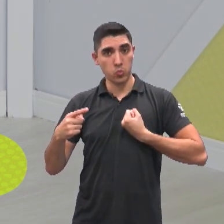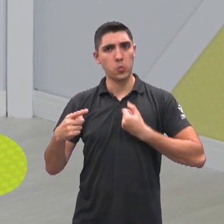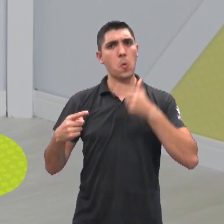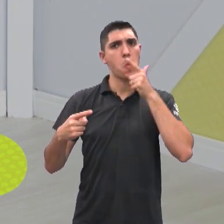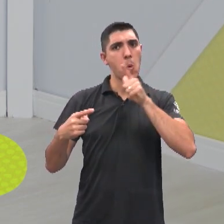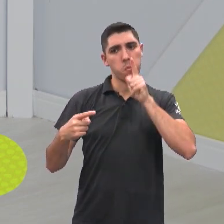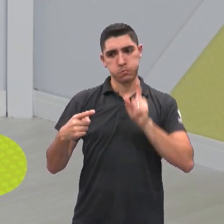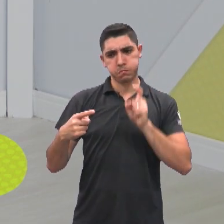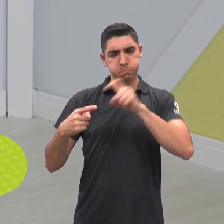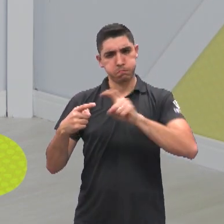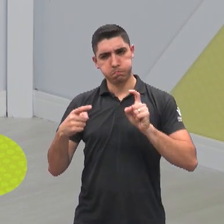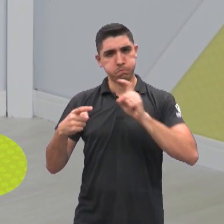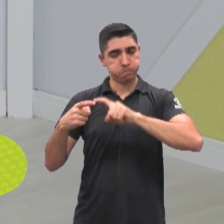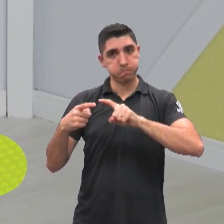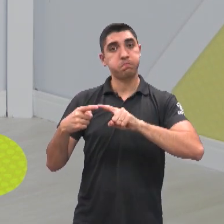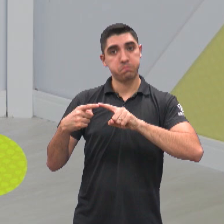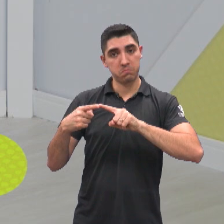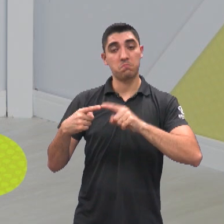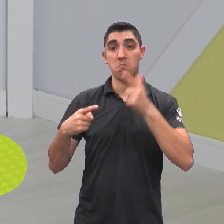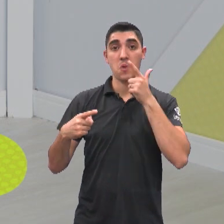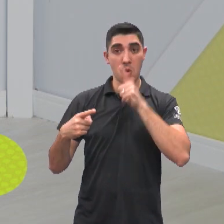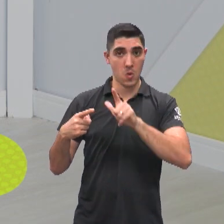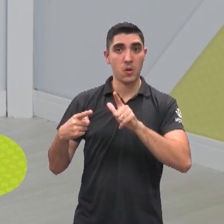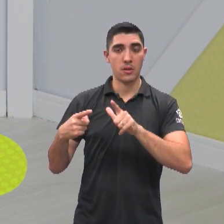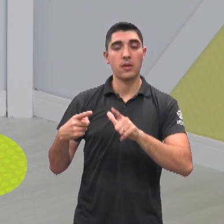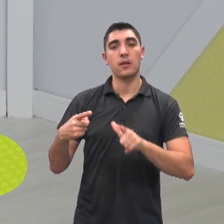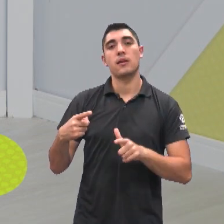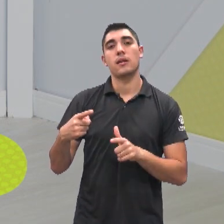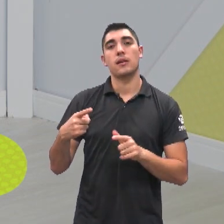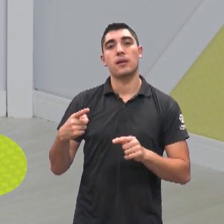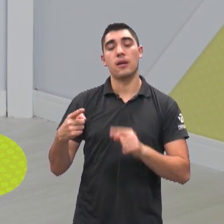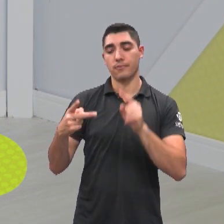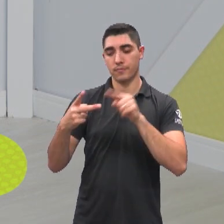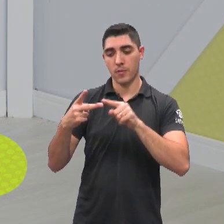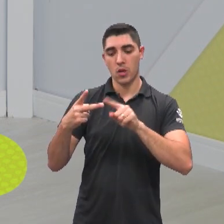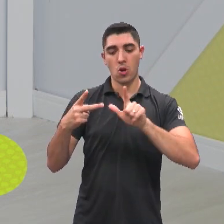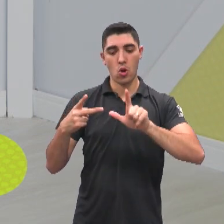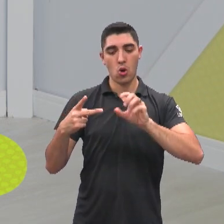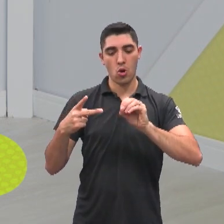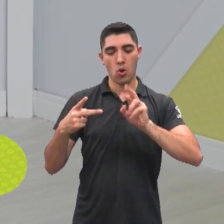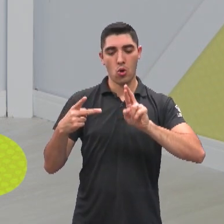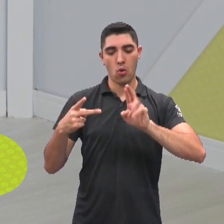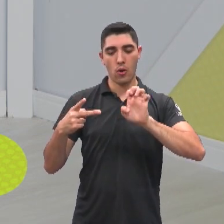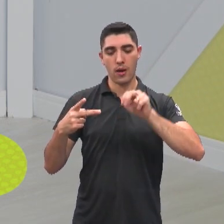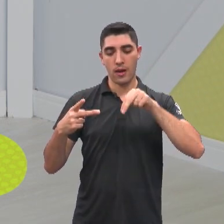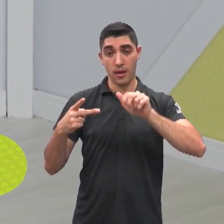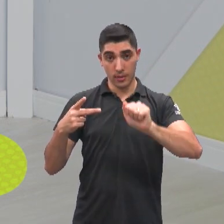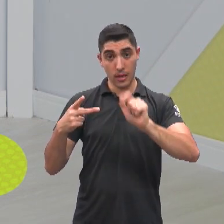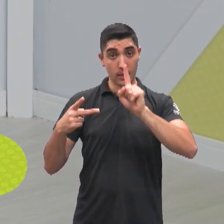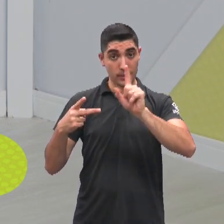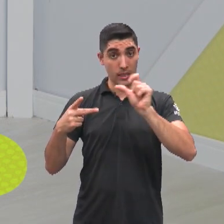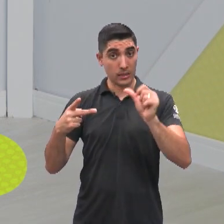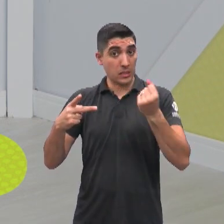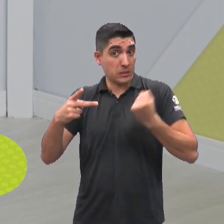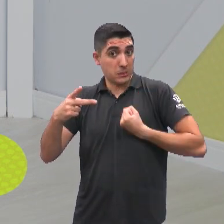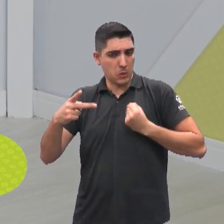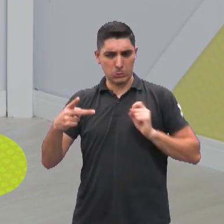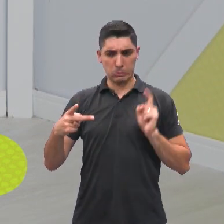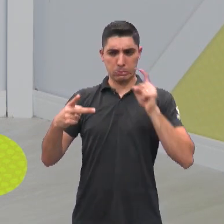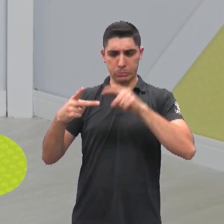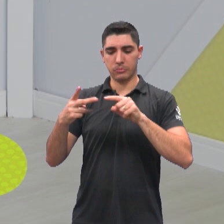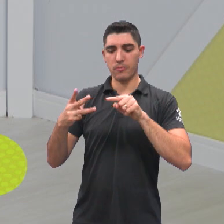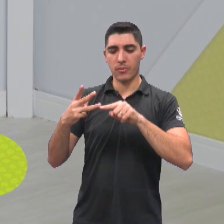mesmo, 23 pontos e 17 rebotes, mais 2 assistências. A Lorena, 16 pontos, 8 rebotes e 5 assistências. E a